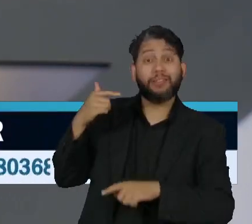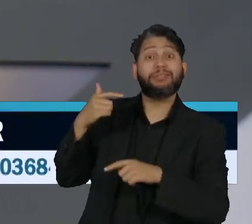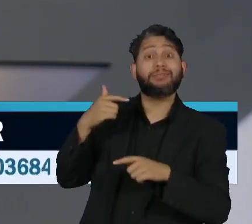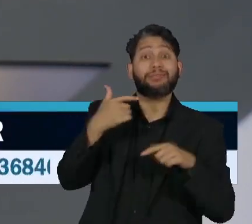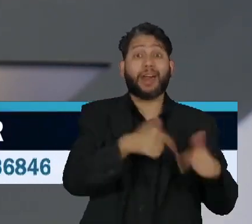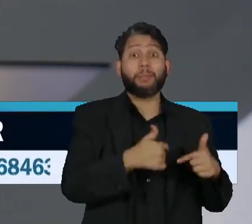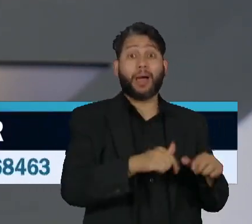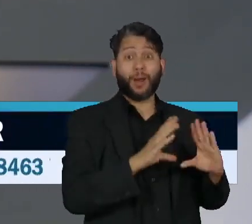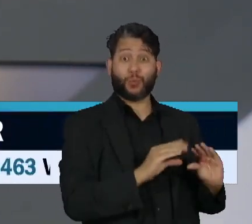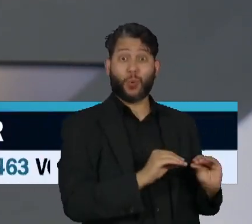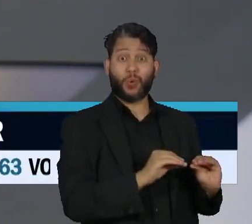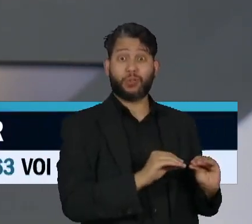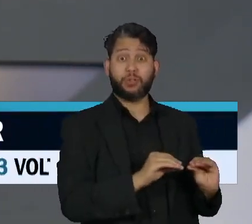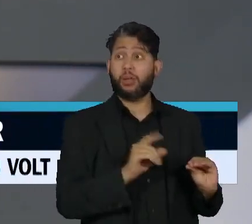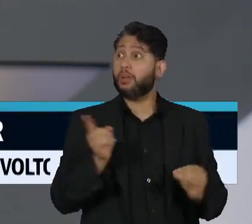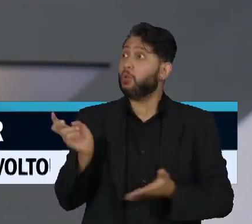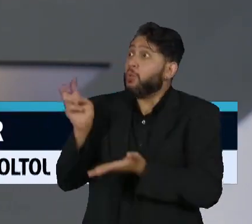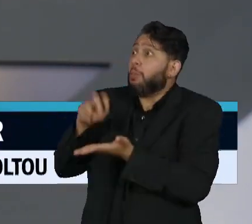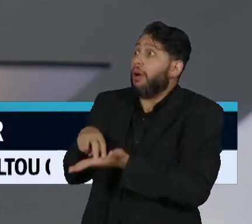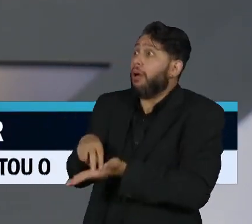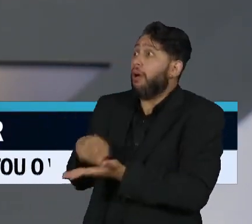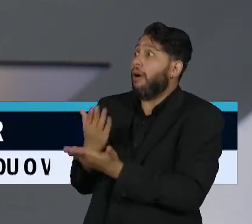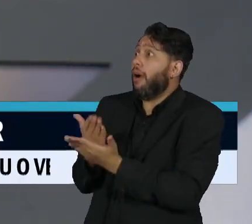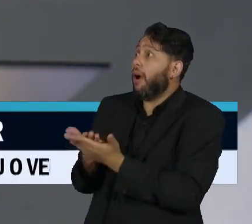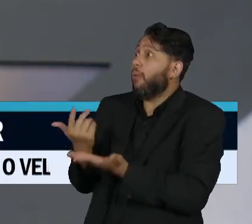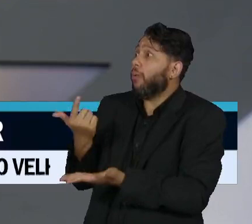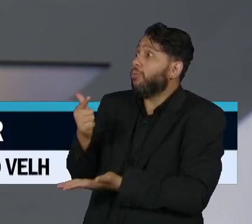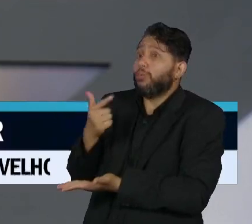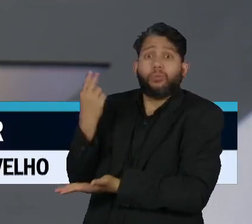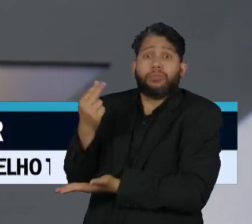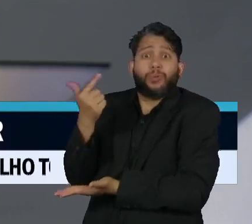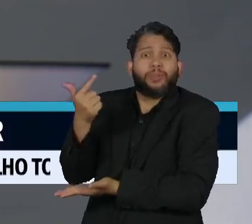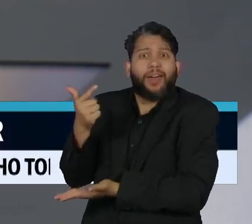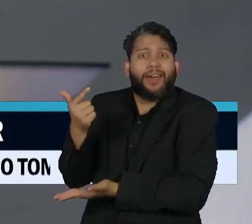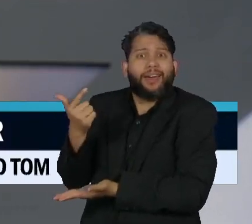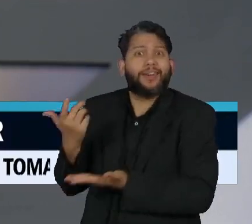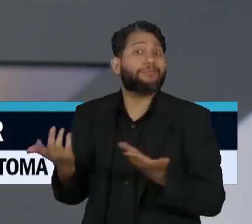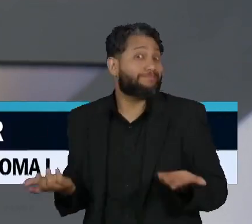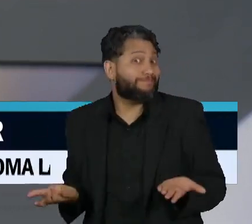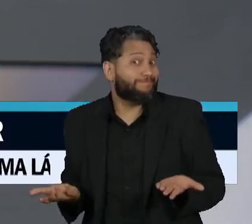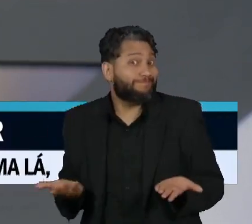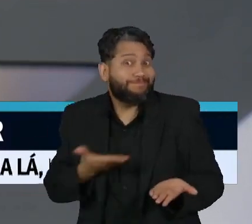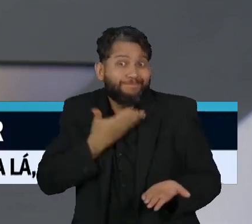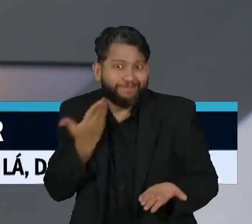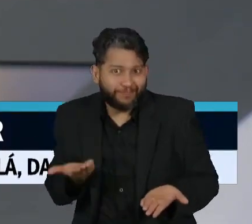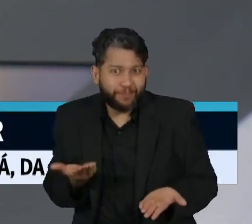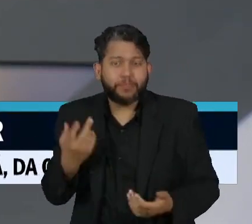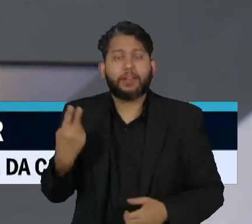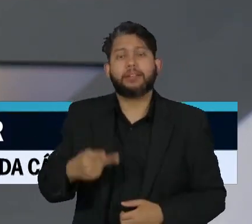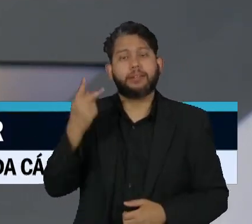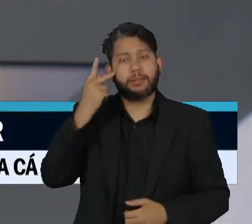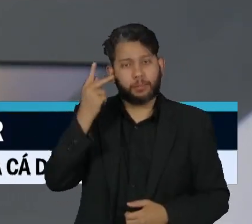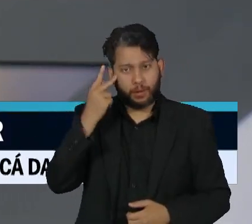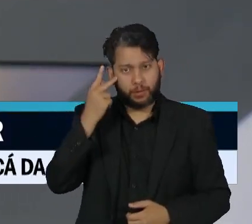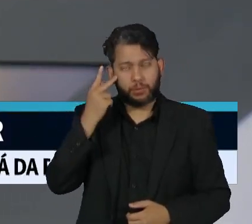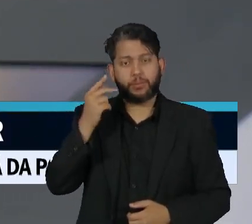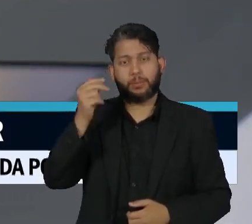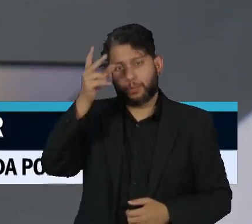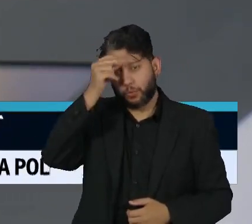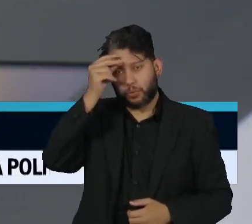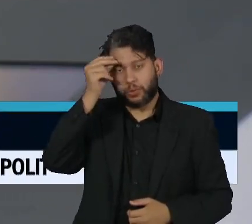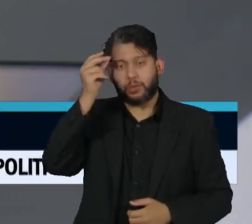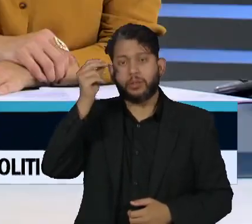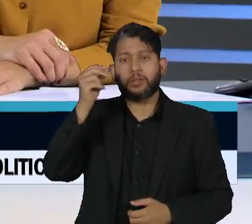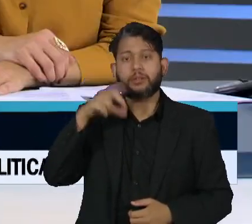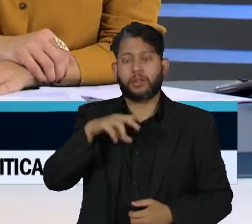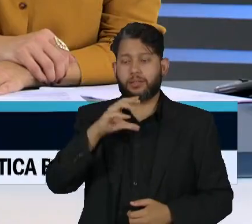que não consegue voltar a estudar porque de dia não tem nada oferecido para ele. A gente tem aqui em São Paulo, por exemplo, no município, uma instituição que